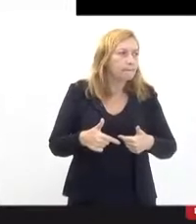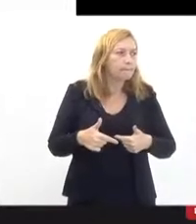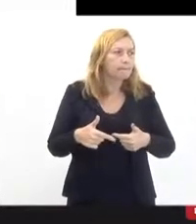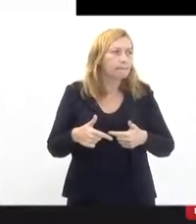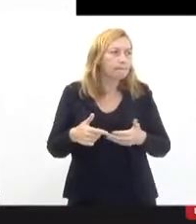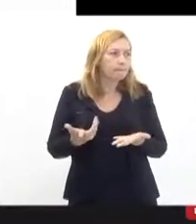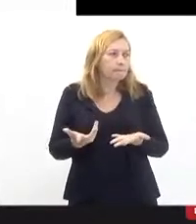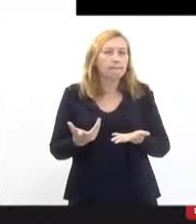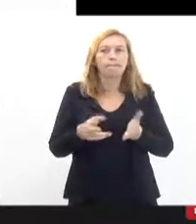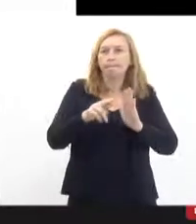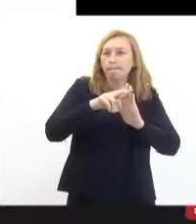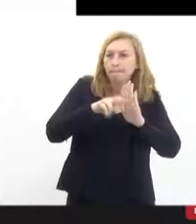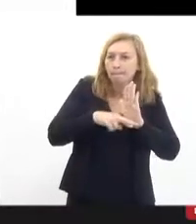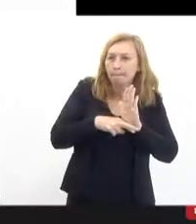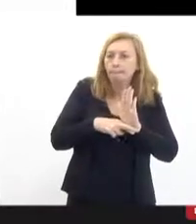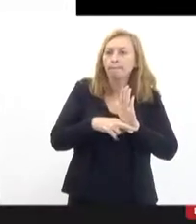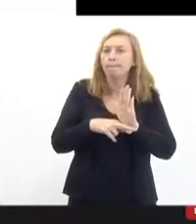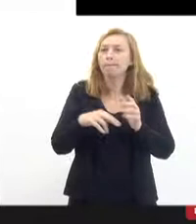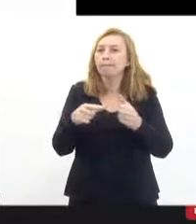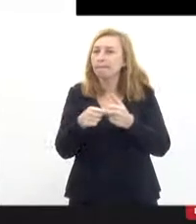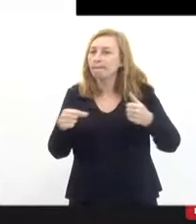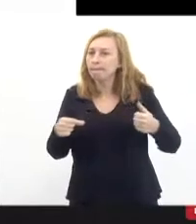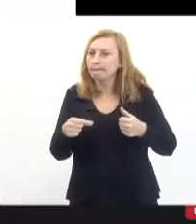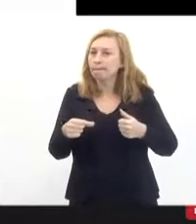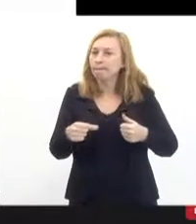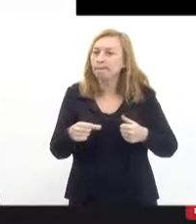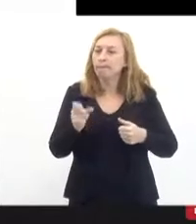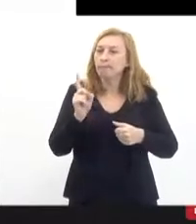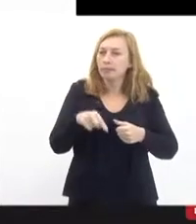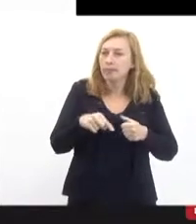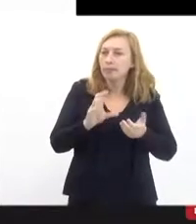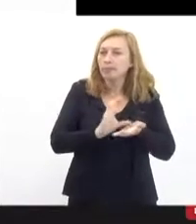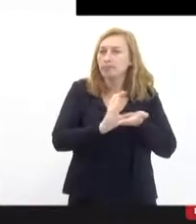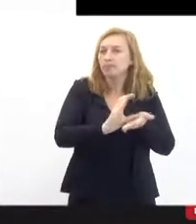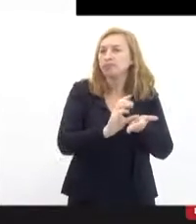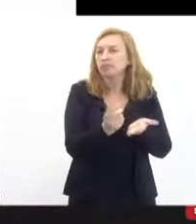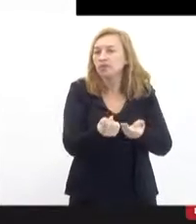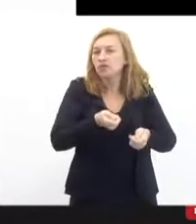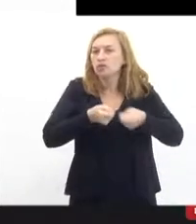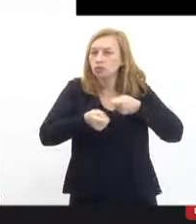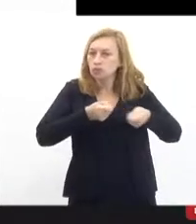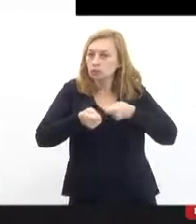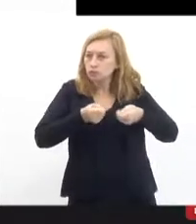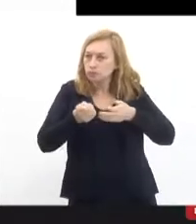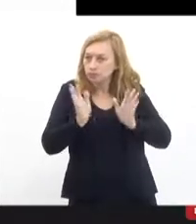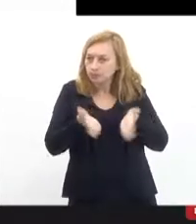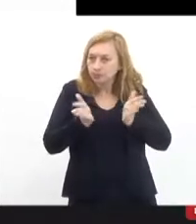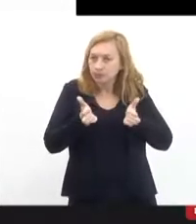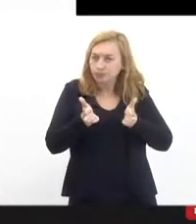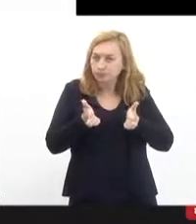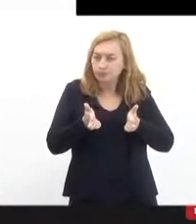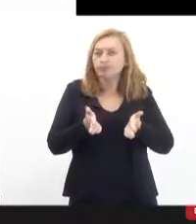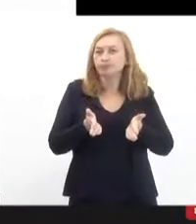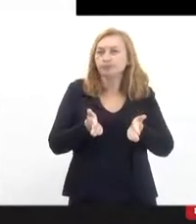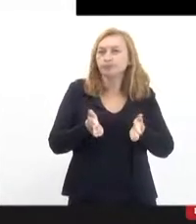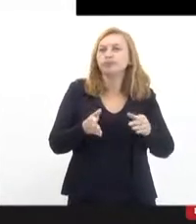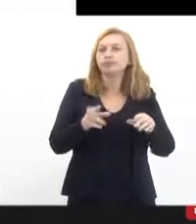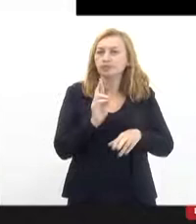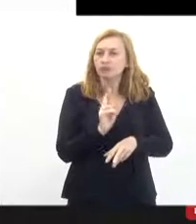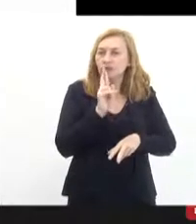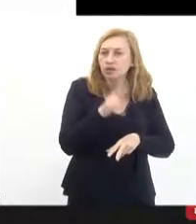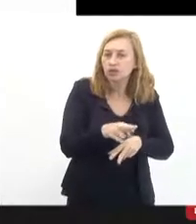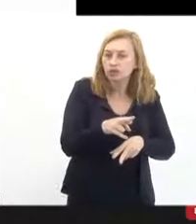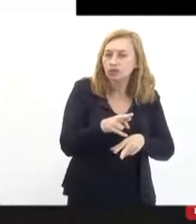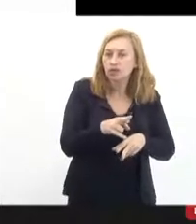contábeis, né, que preconizam que o ativo ele é um recurso controlado no presente pela entidade, como resultado de